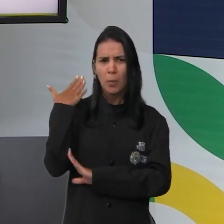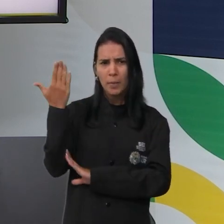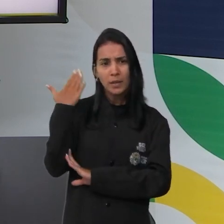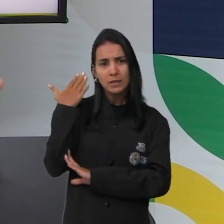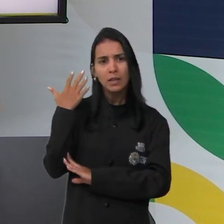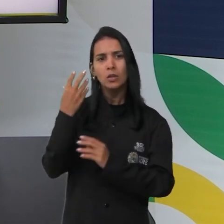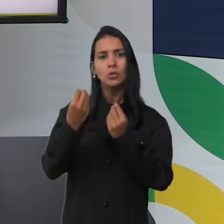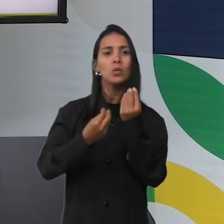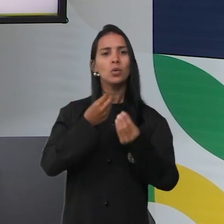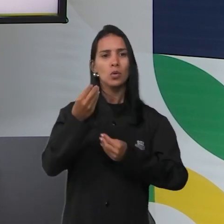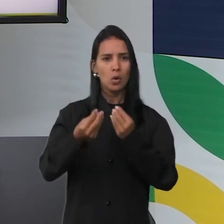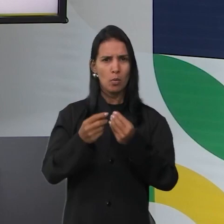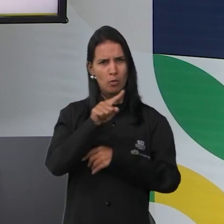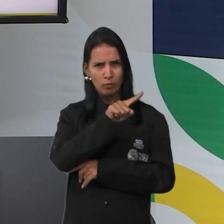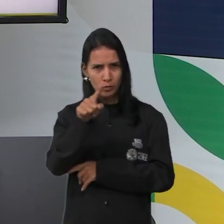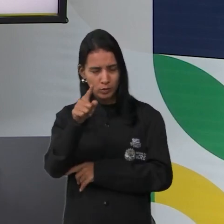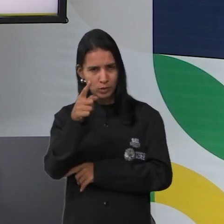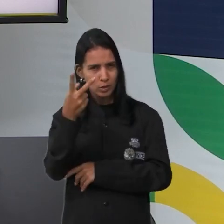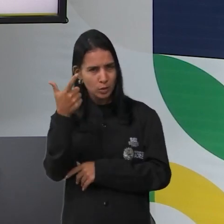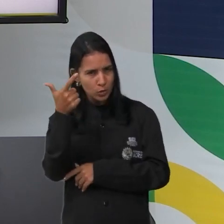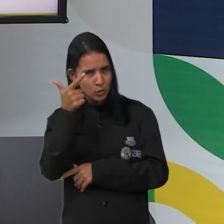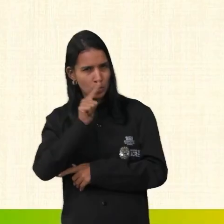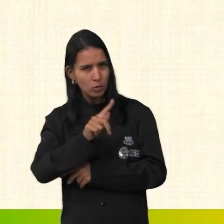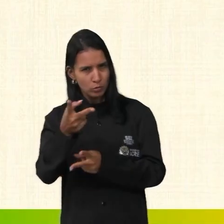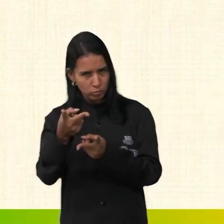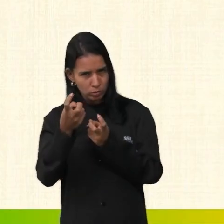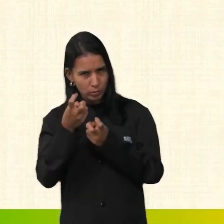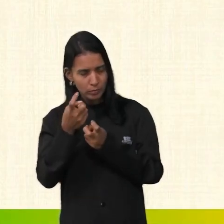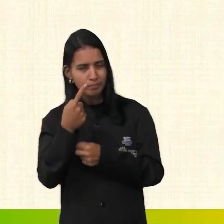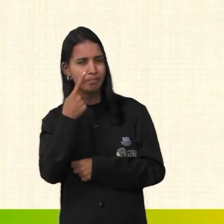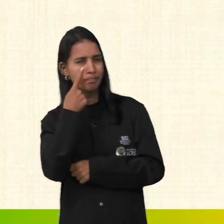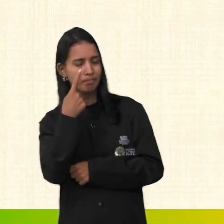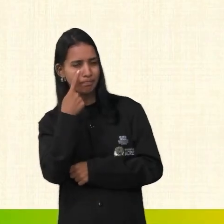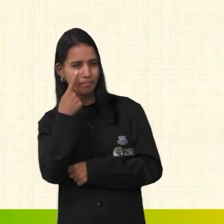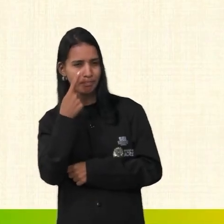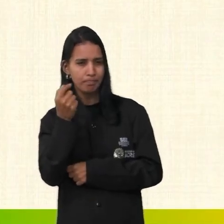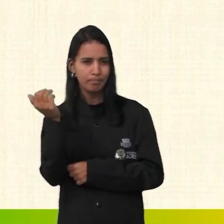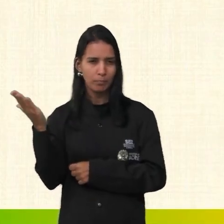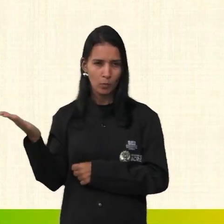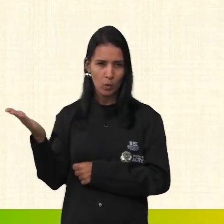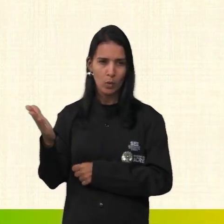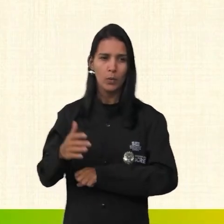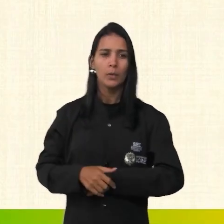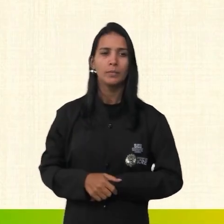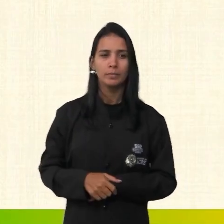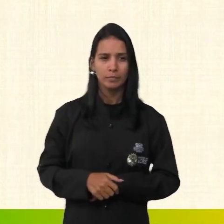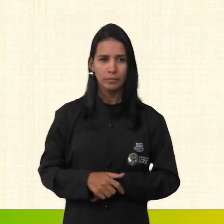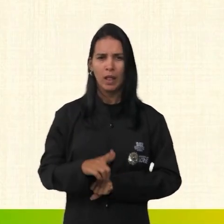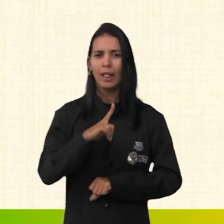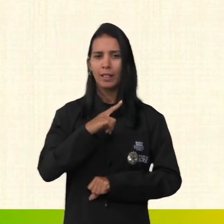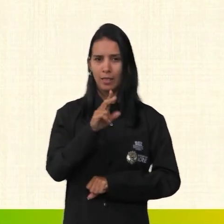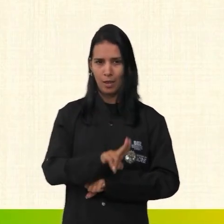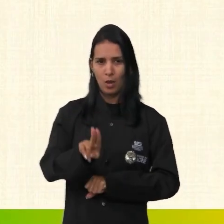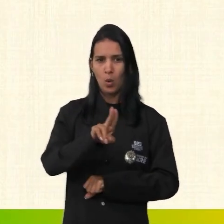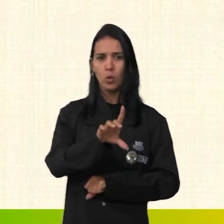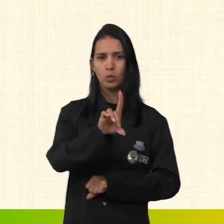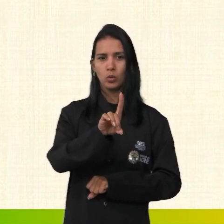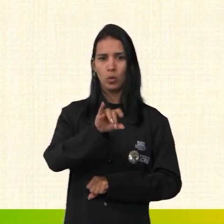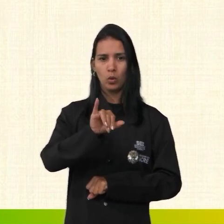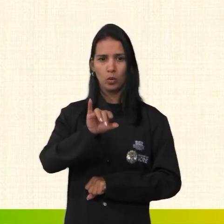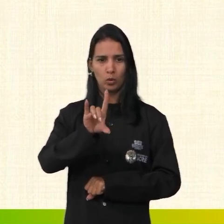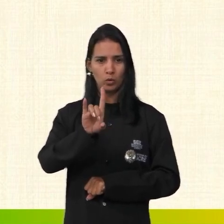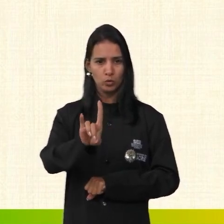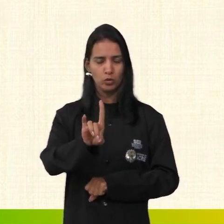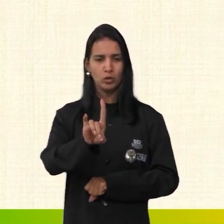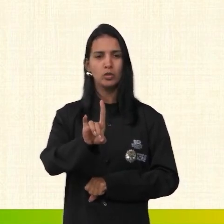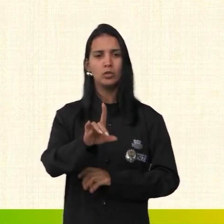dizer qual é essa modificação? Vamos observar aqui. Nós temos o uso do didn't, no caso aqui, o